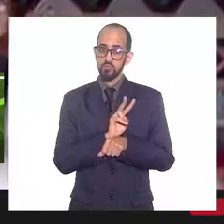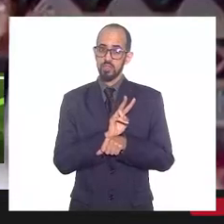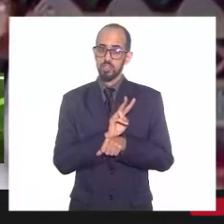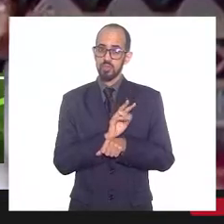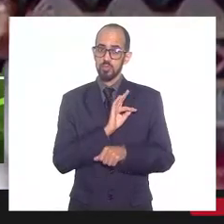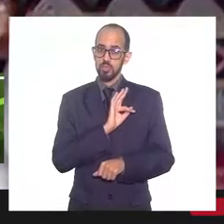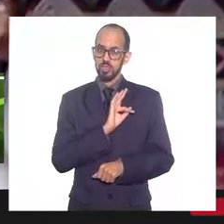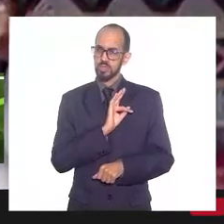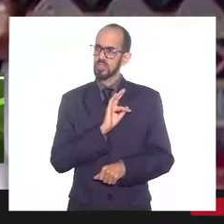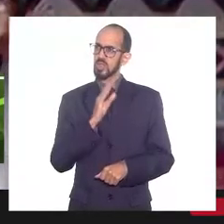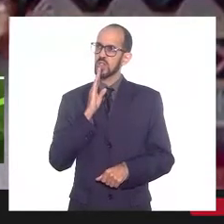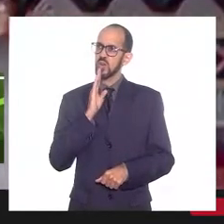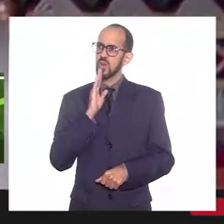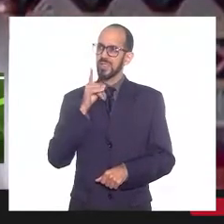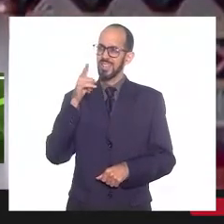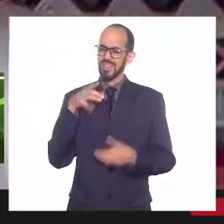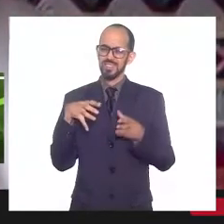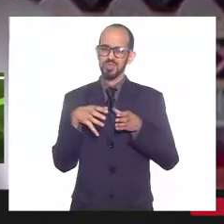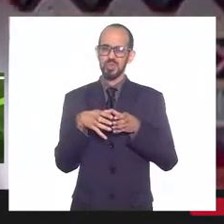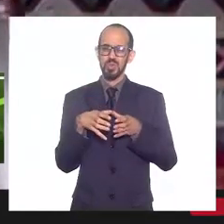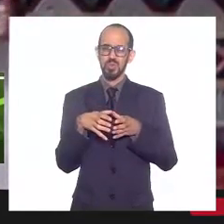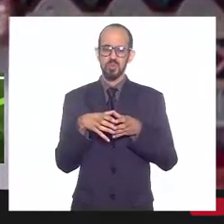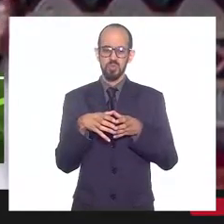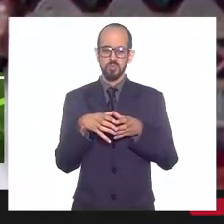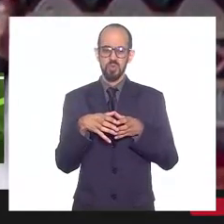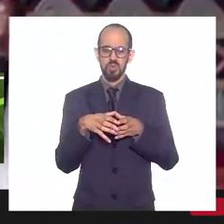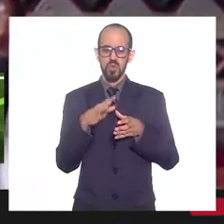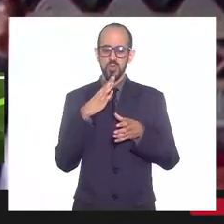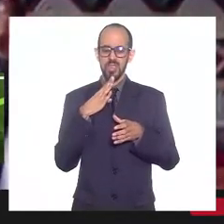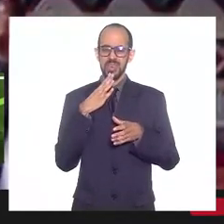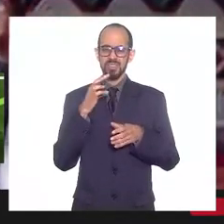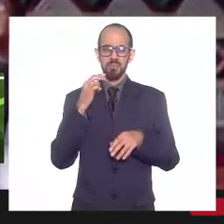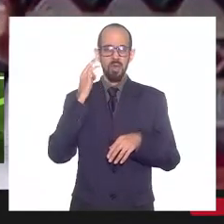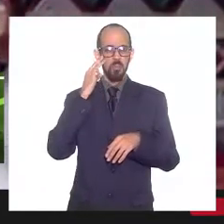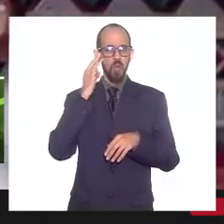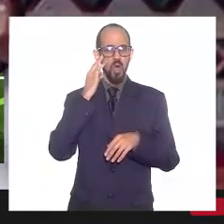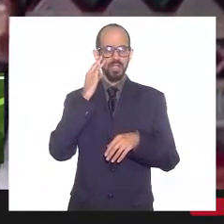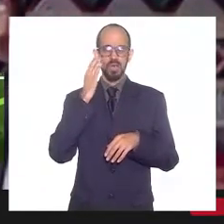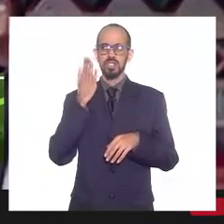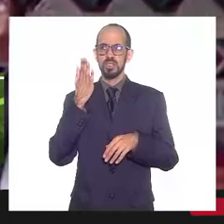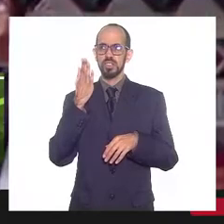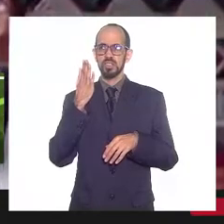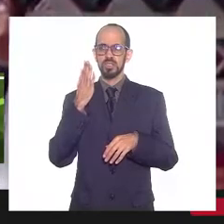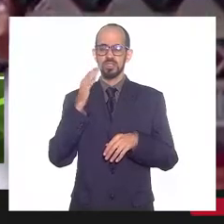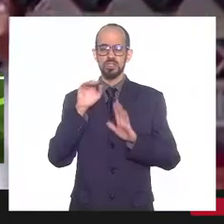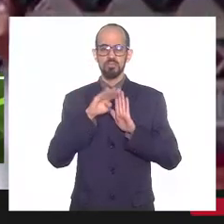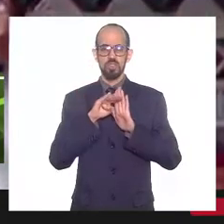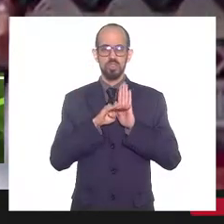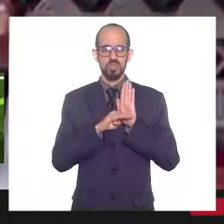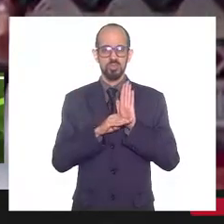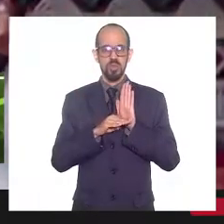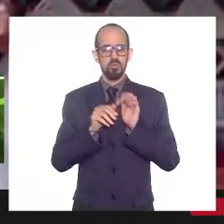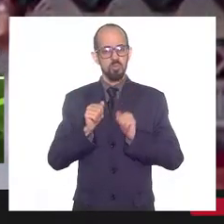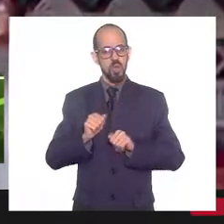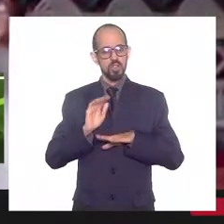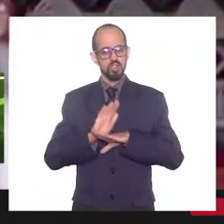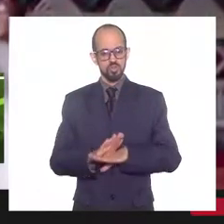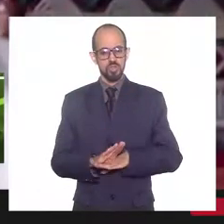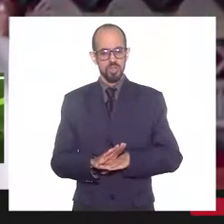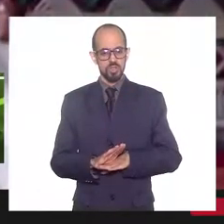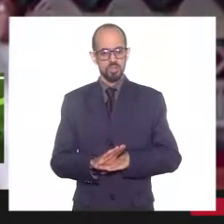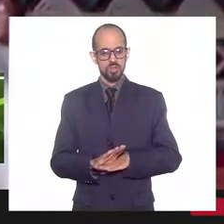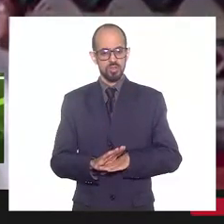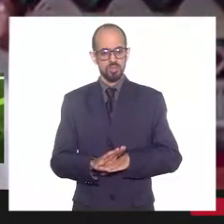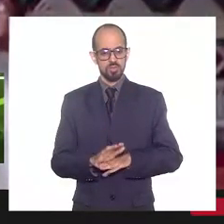que conhece os membros da polícia história a memória desse processo né É pode ajudar muito ajuda muito